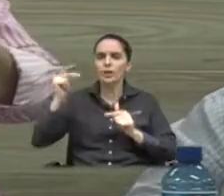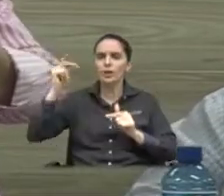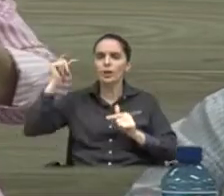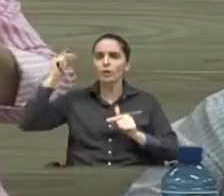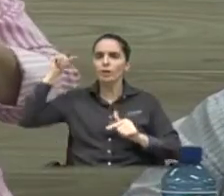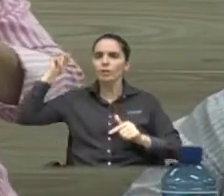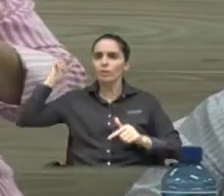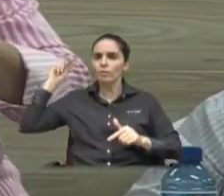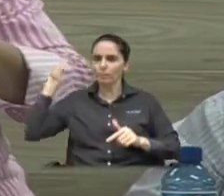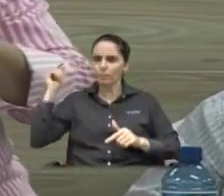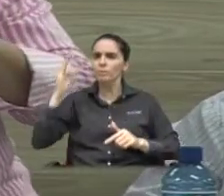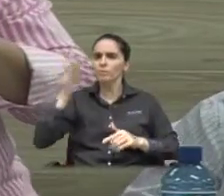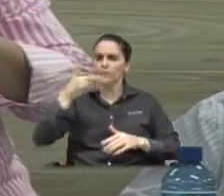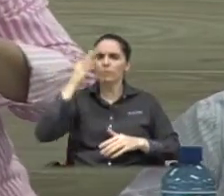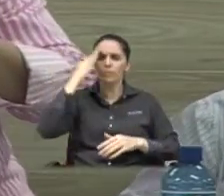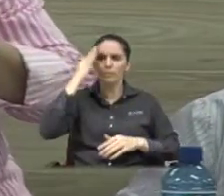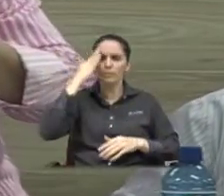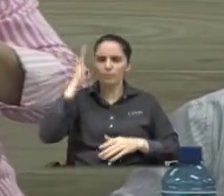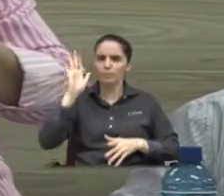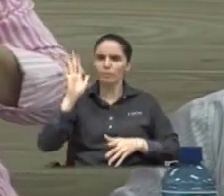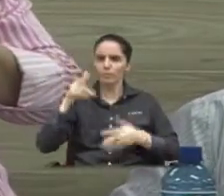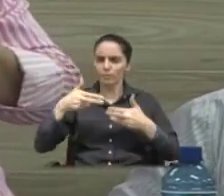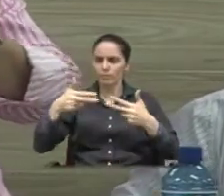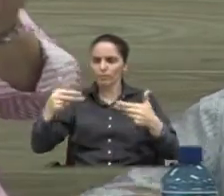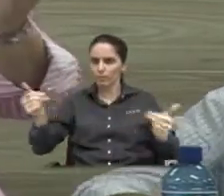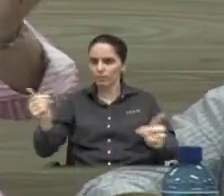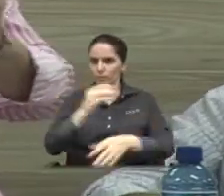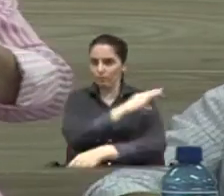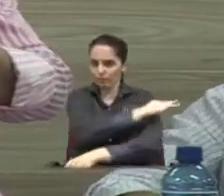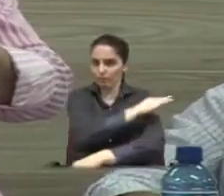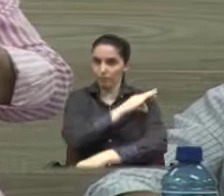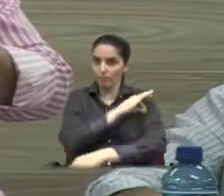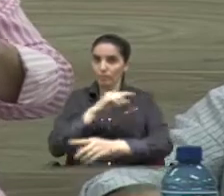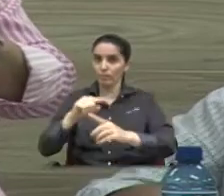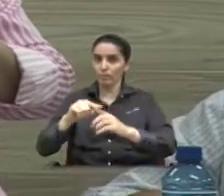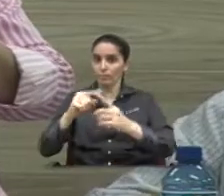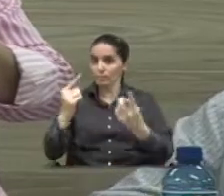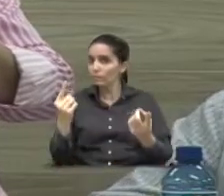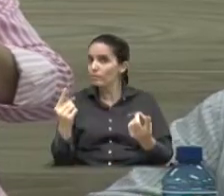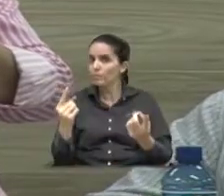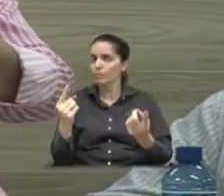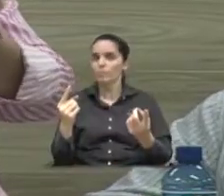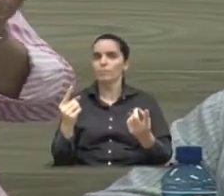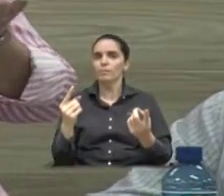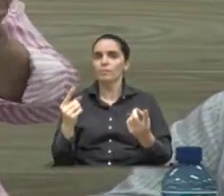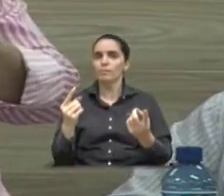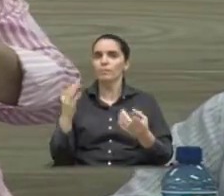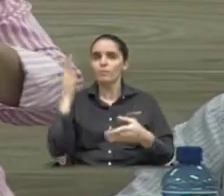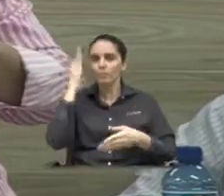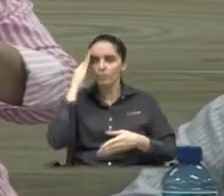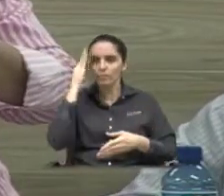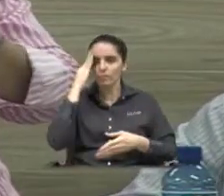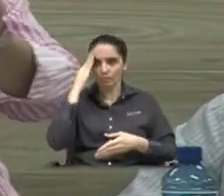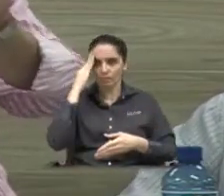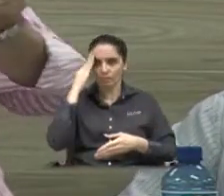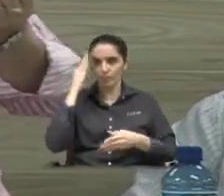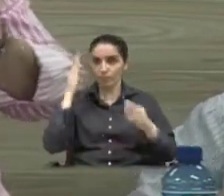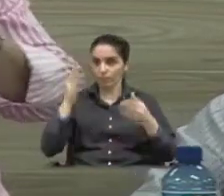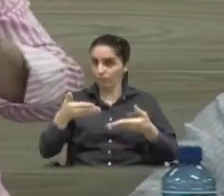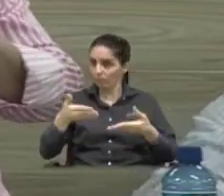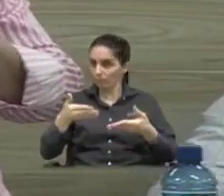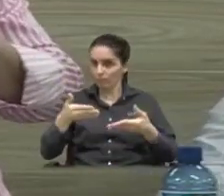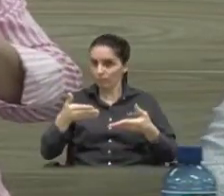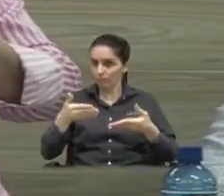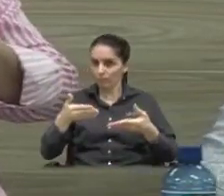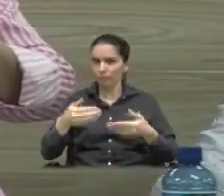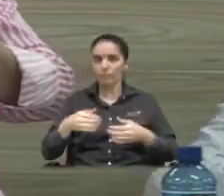como já foi falado aqui também, de vários prefeitos, mas aquilo que também a gente sabe que não cabe mais isso, pelo